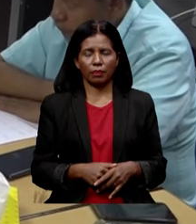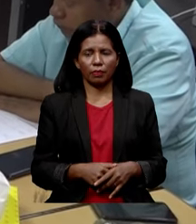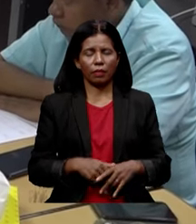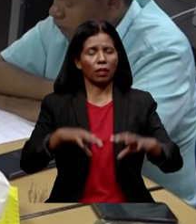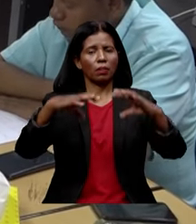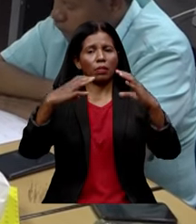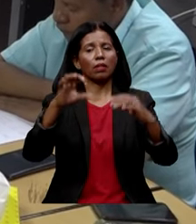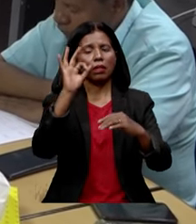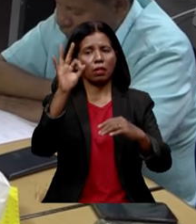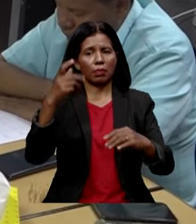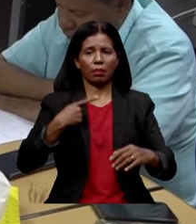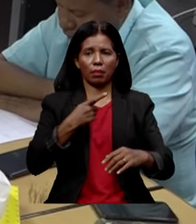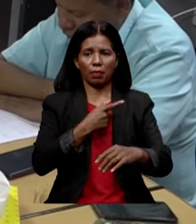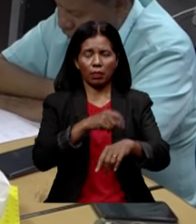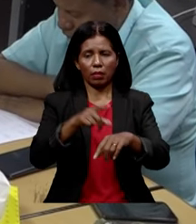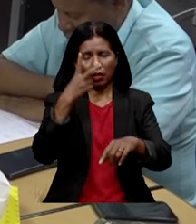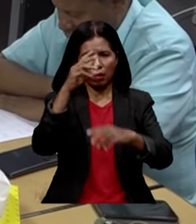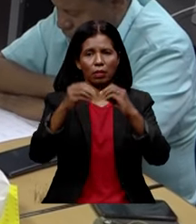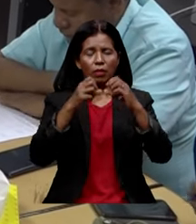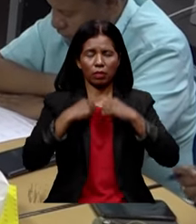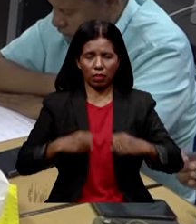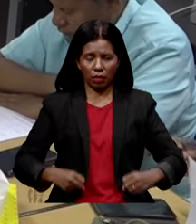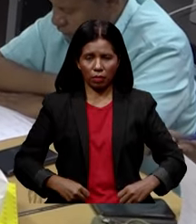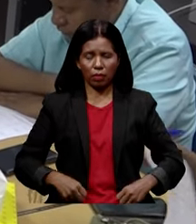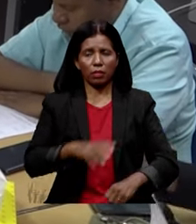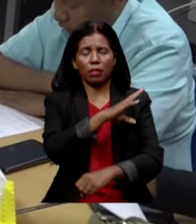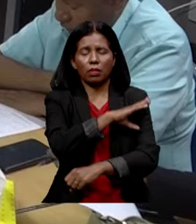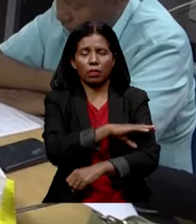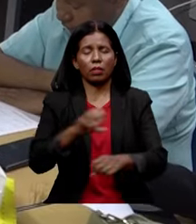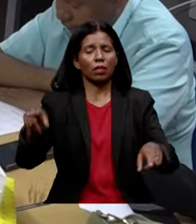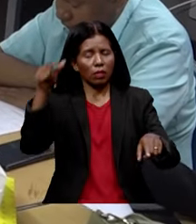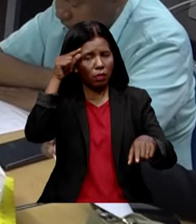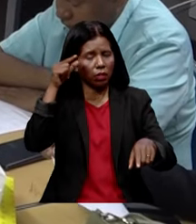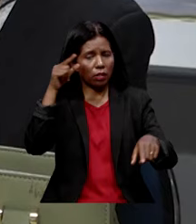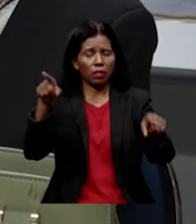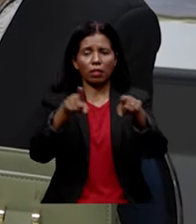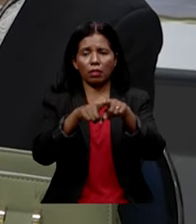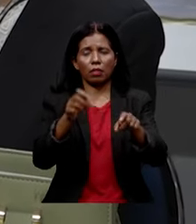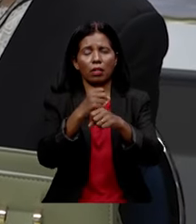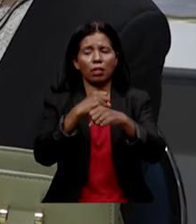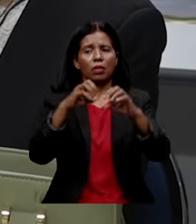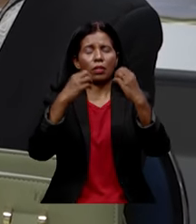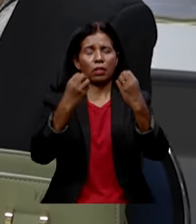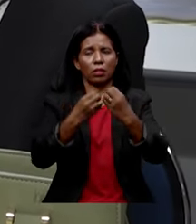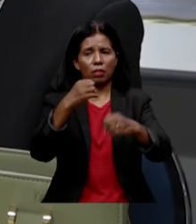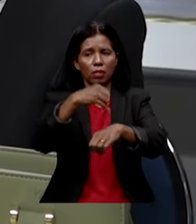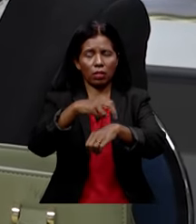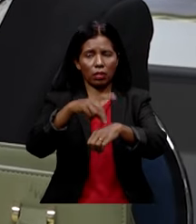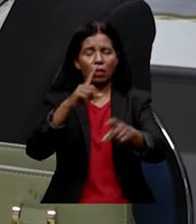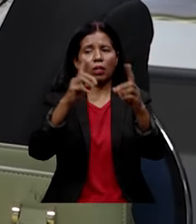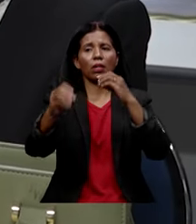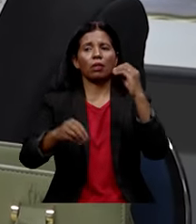Comissão F Parlamento Nacional de Trata Saúde, Segurança Social na Igualdade de Gênero, Halaudense, Organização Internacional Talfan, onde colhia